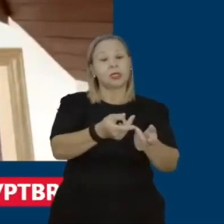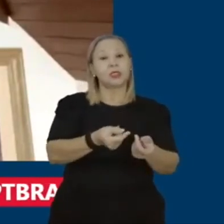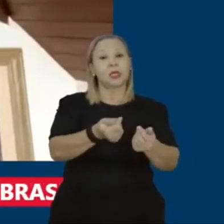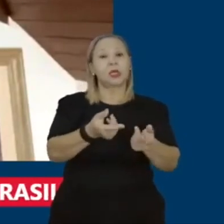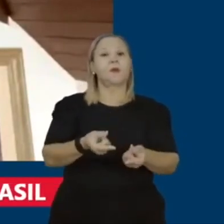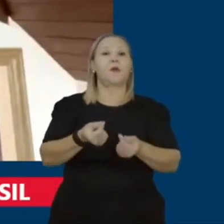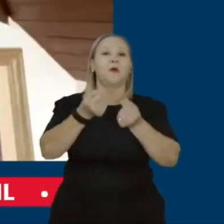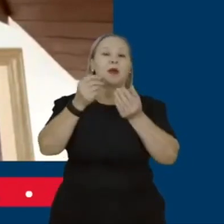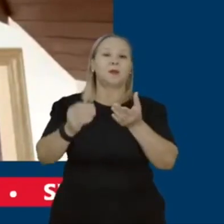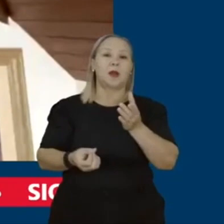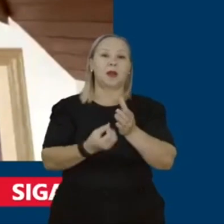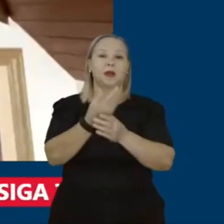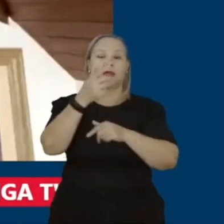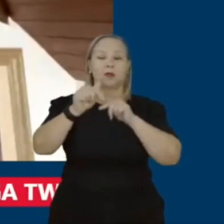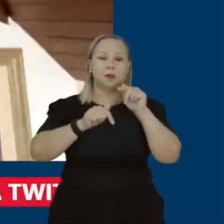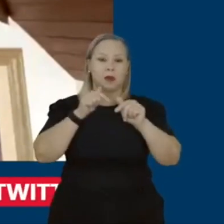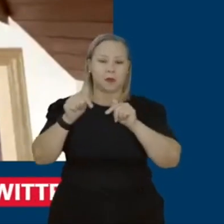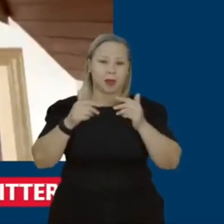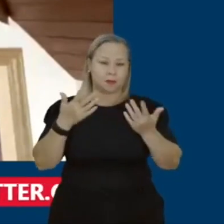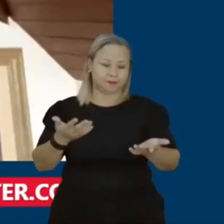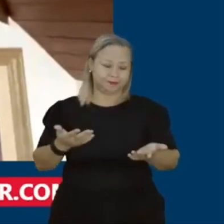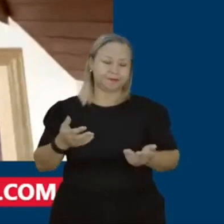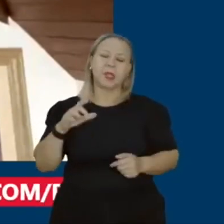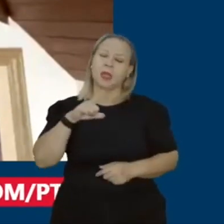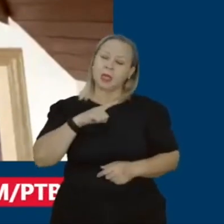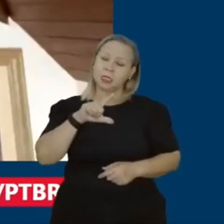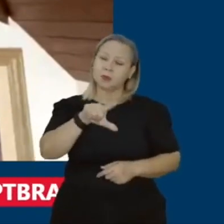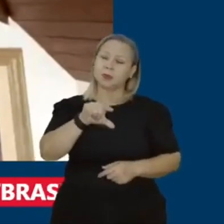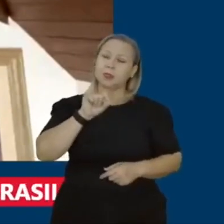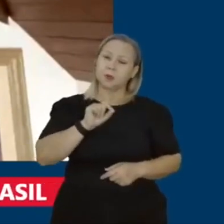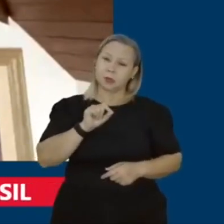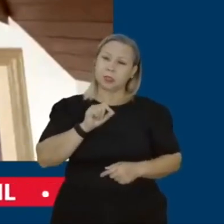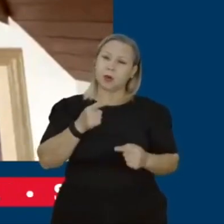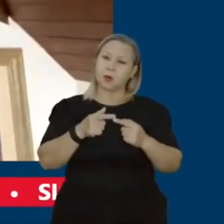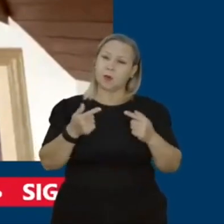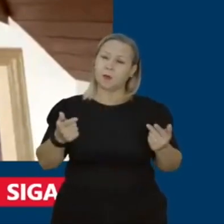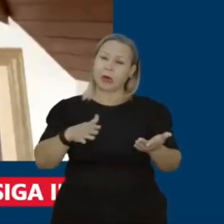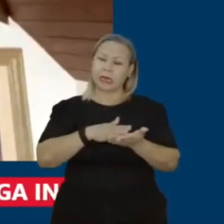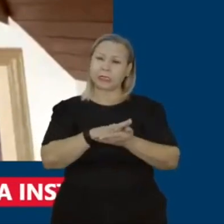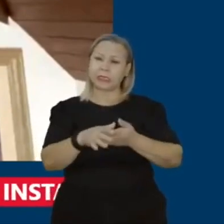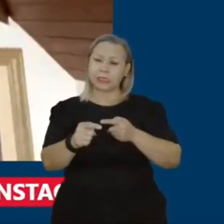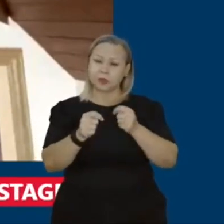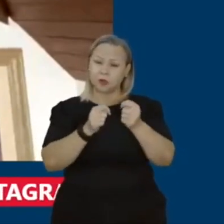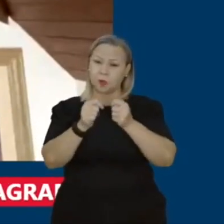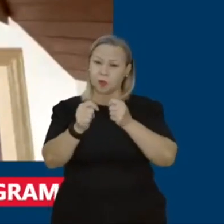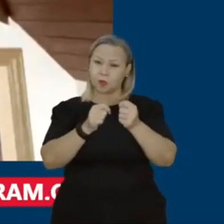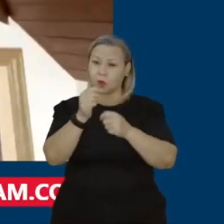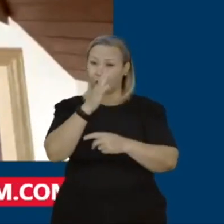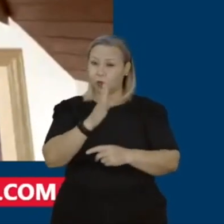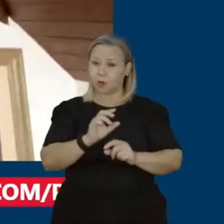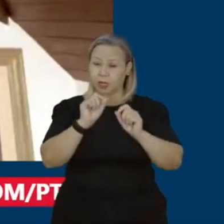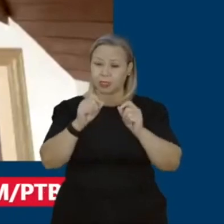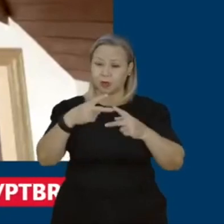e tudo mais. Eu acho que temos esse caminho, mas sem o controle do Brasil pela Petrobras, o Brasil não será